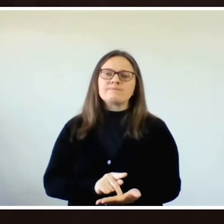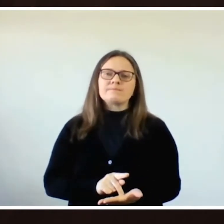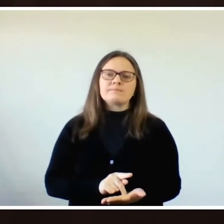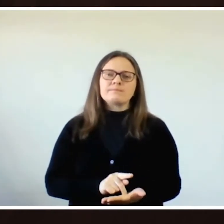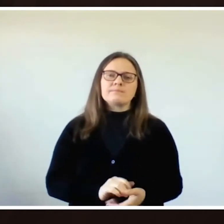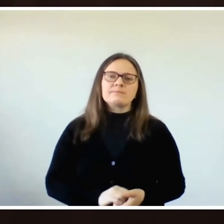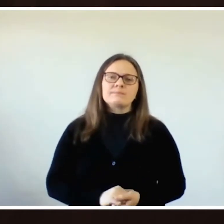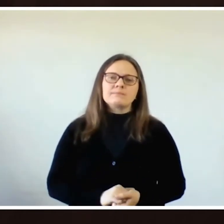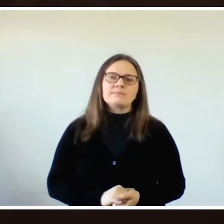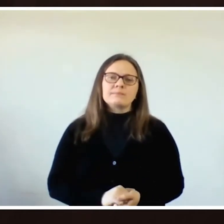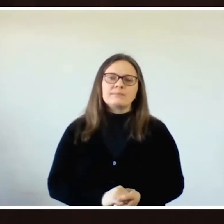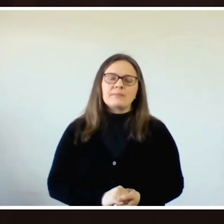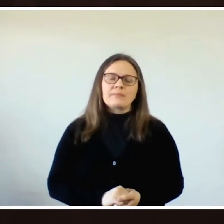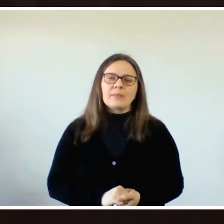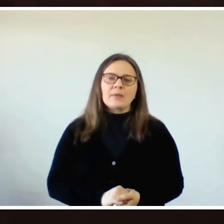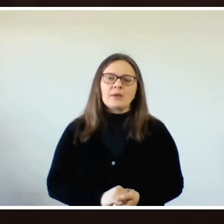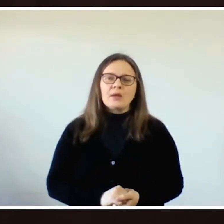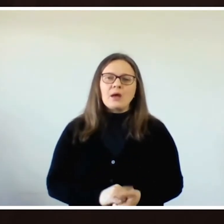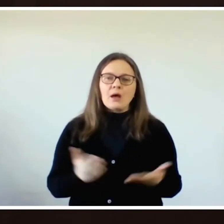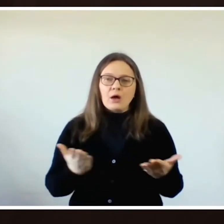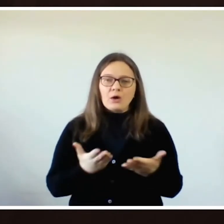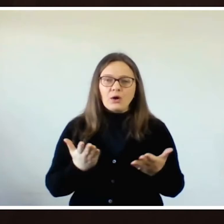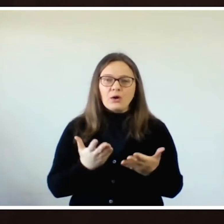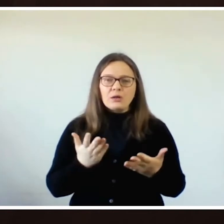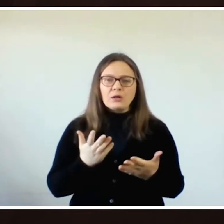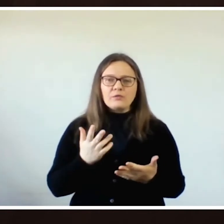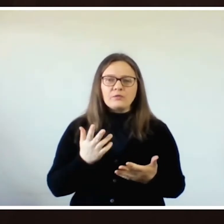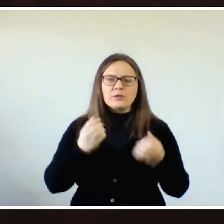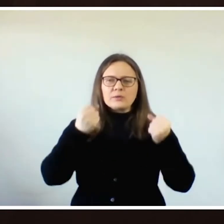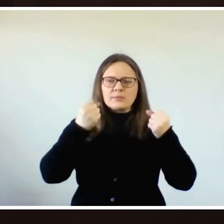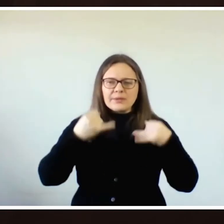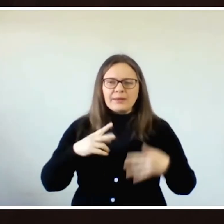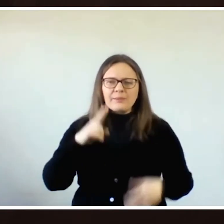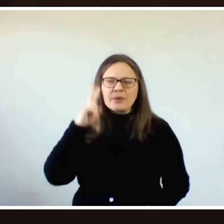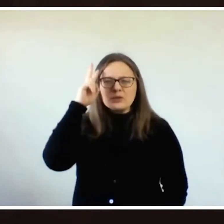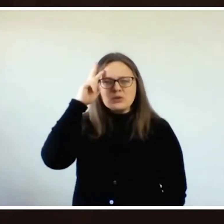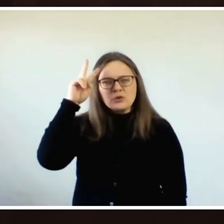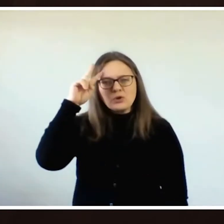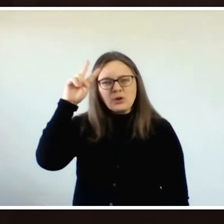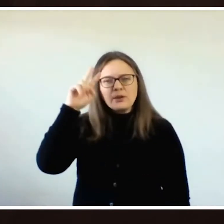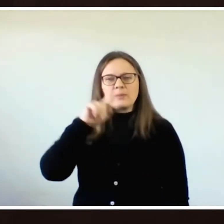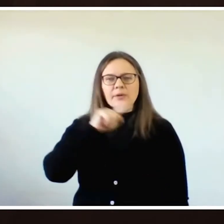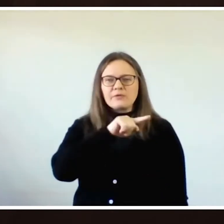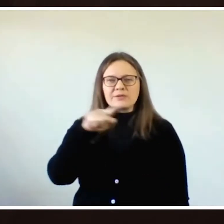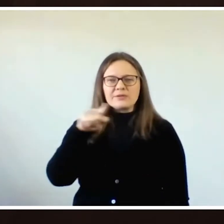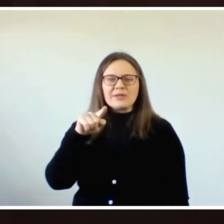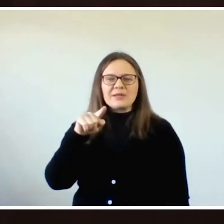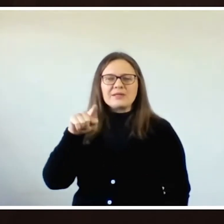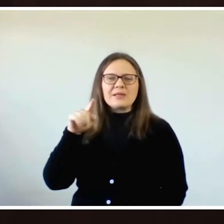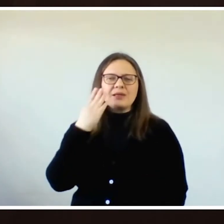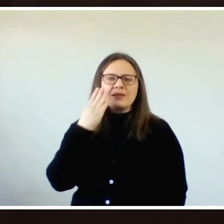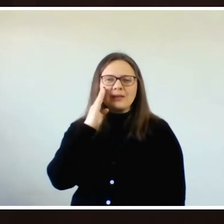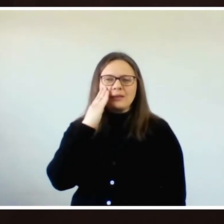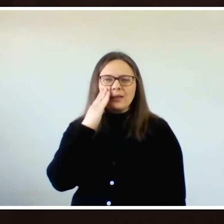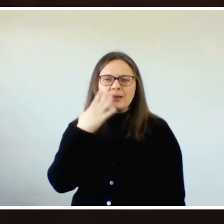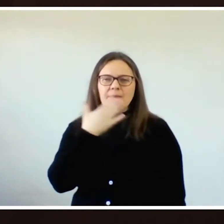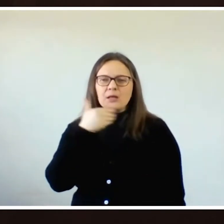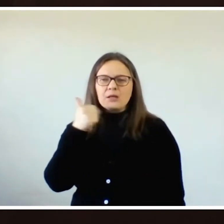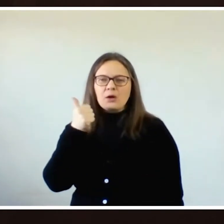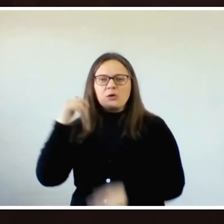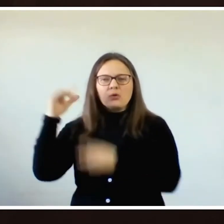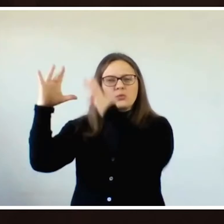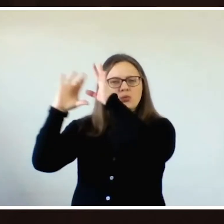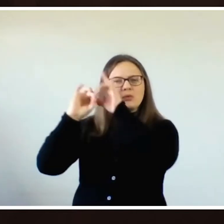Eu vou contar um pouquinho de história. Vocês aguentam um pouquinho da história? Para contextualizar um pouco vocês, tá? Da história